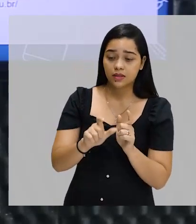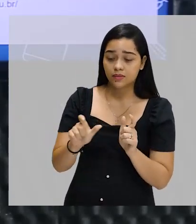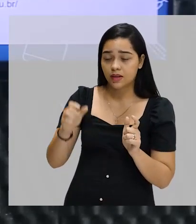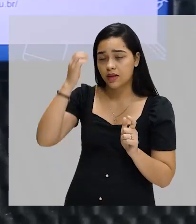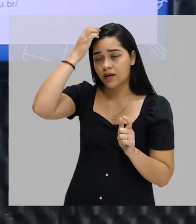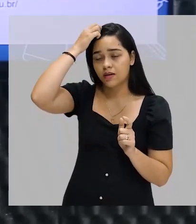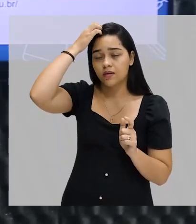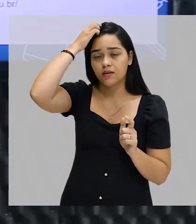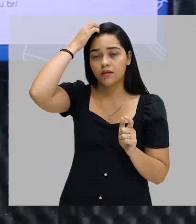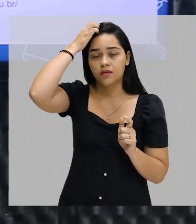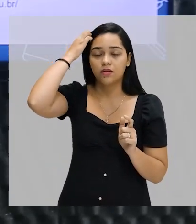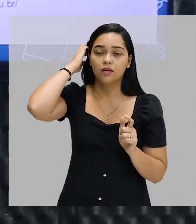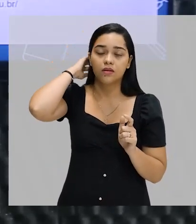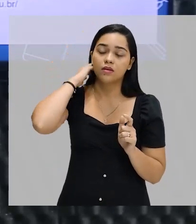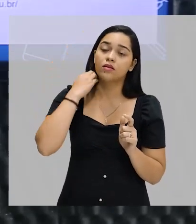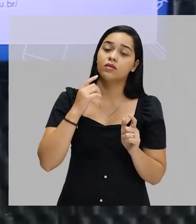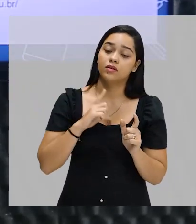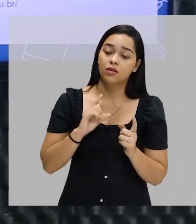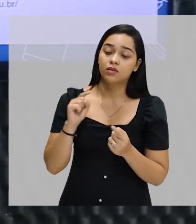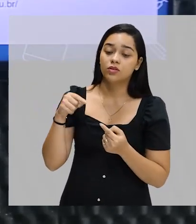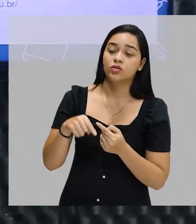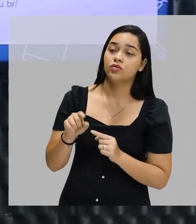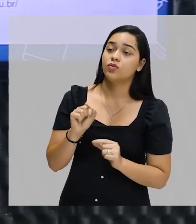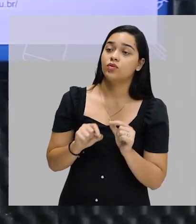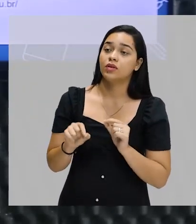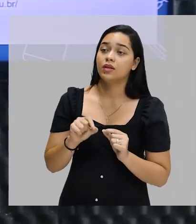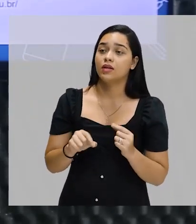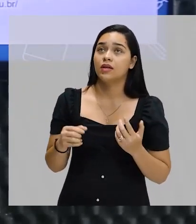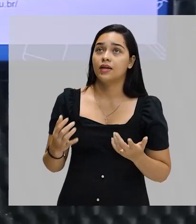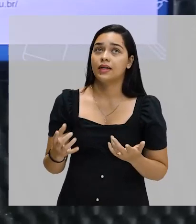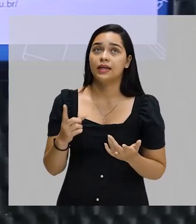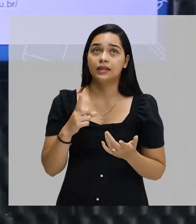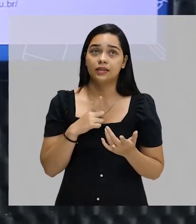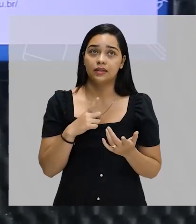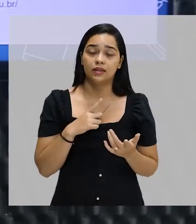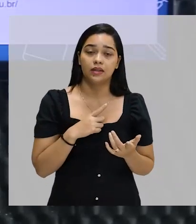palavras têm uma função de